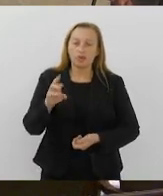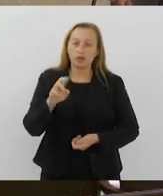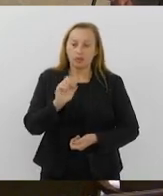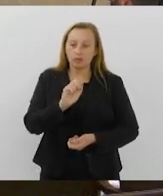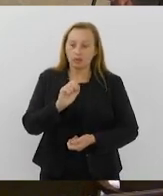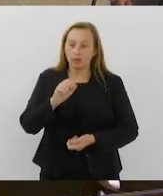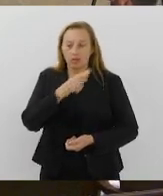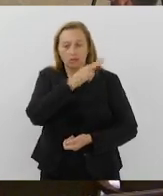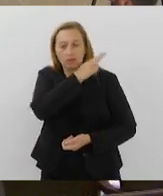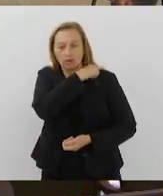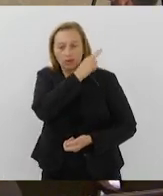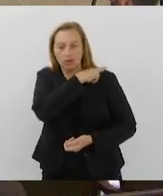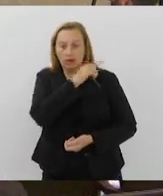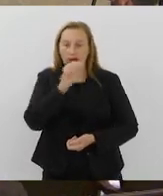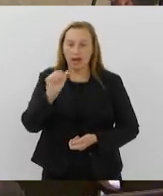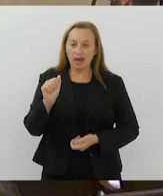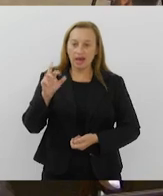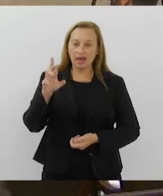Alencar Alves.